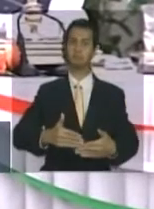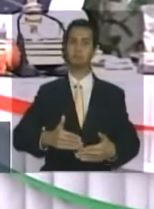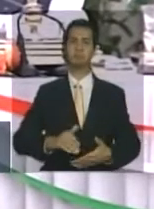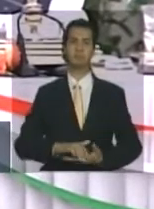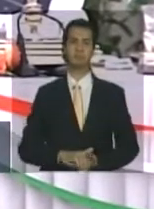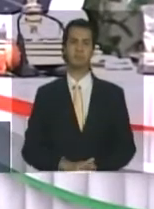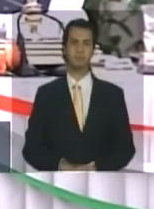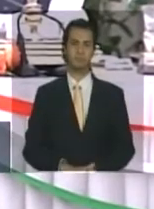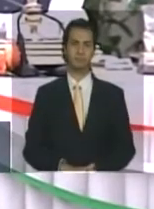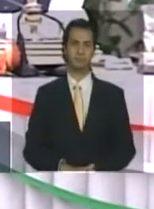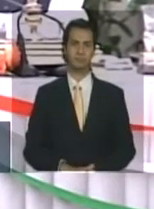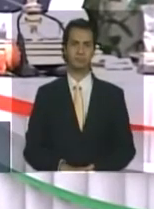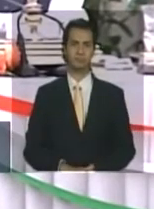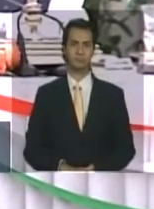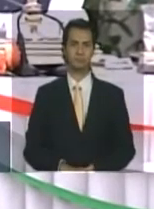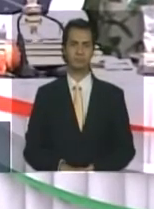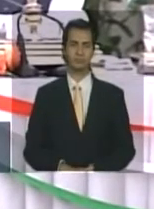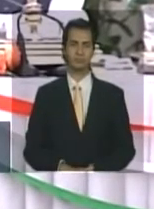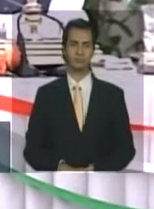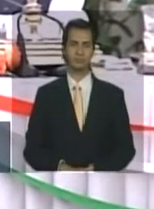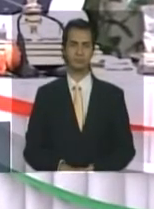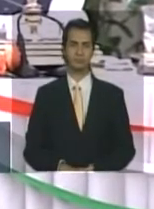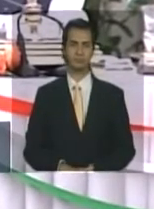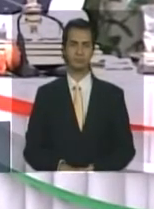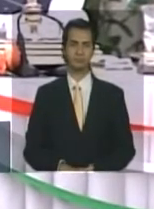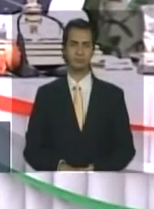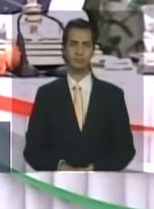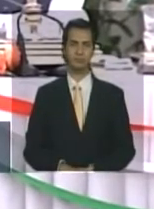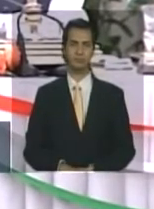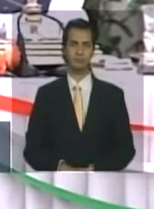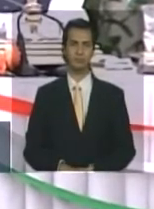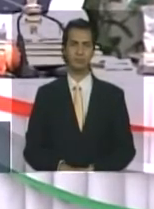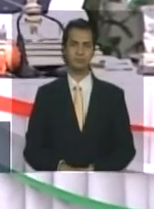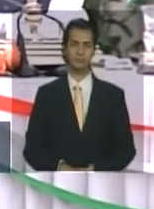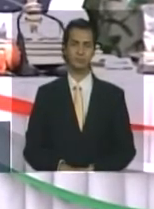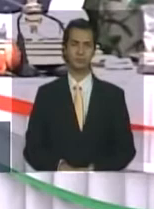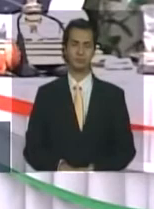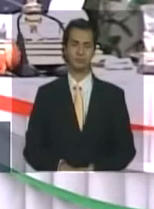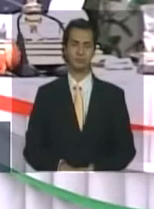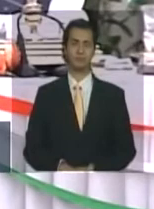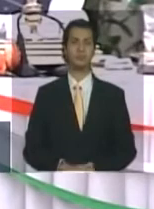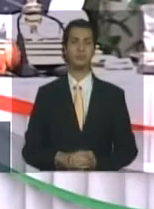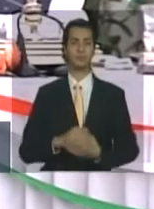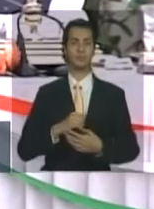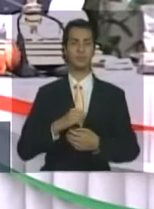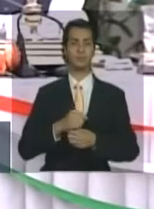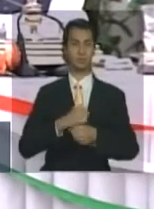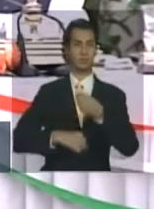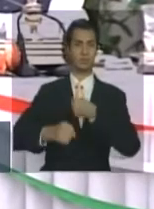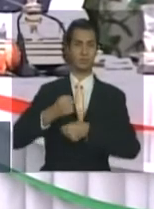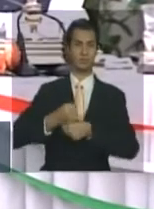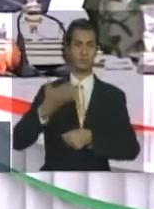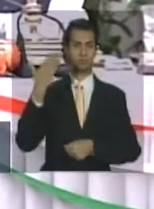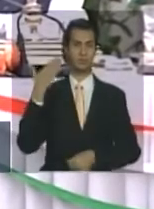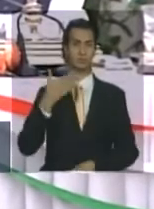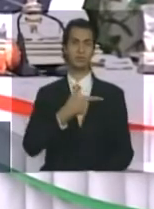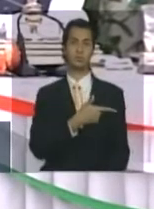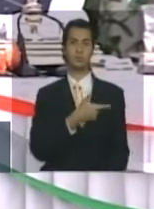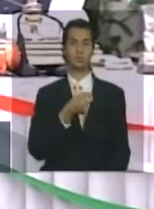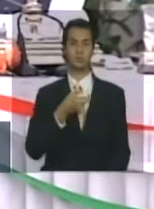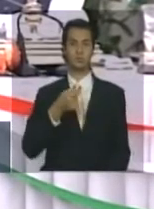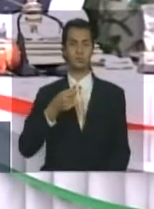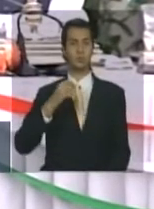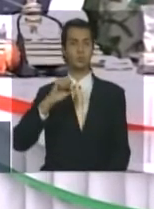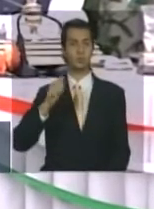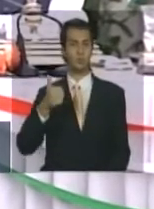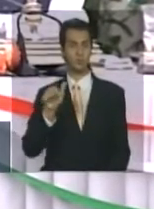trade and investment has been consistently on the rise. Em 2011, nosso intercâmbio comercial